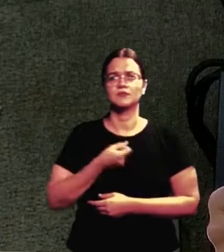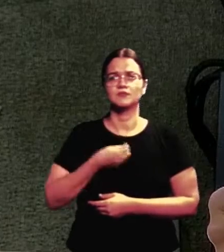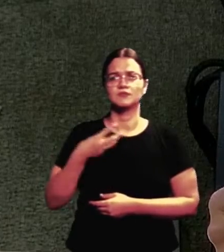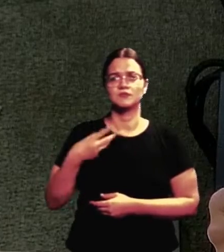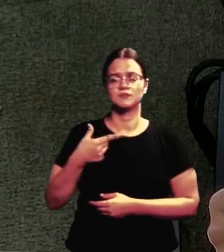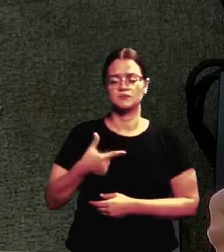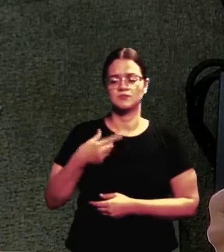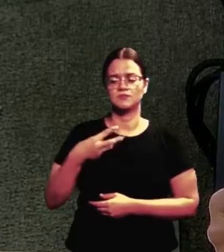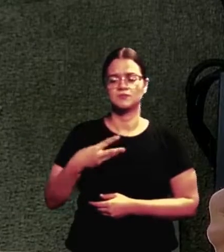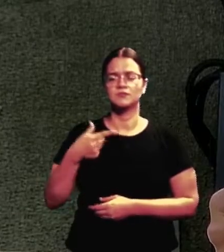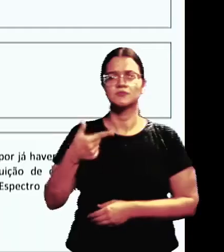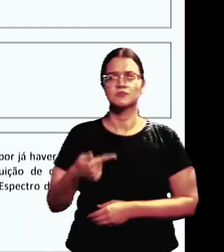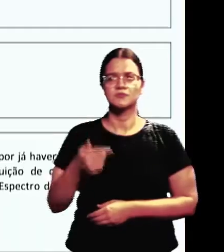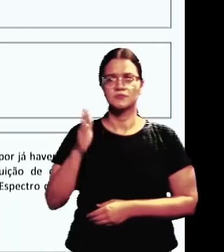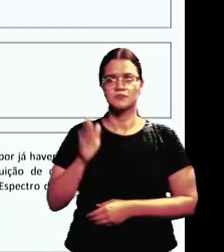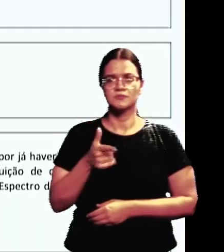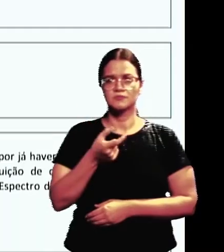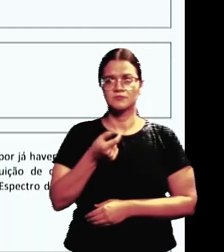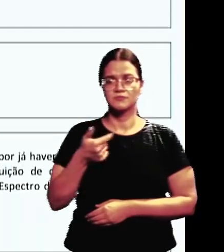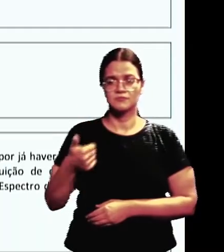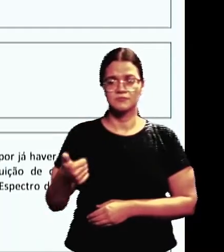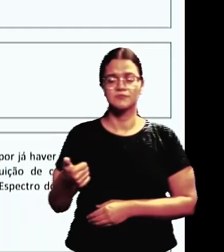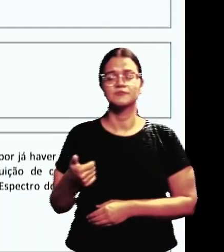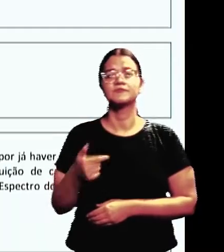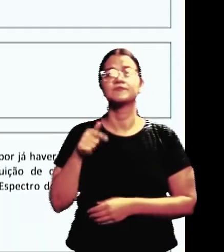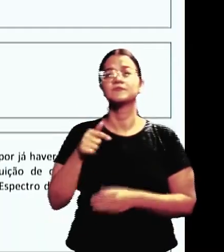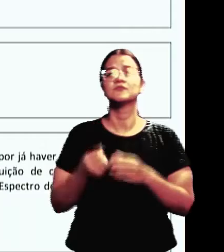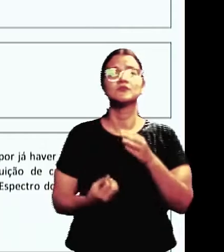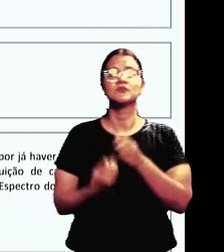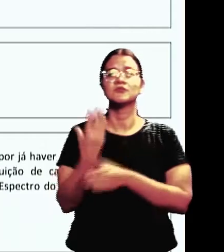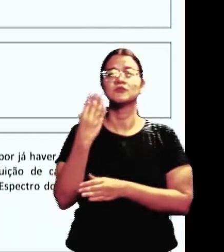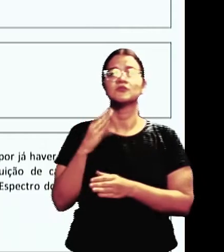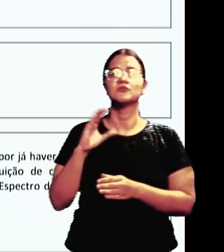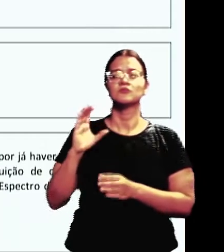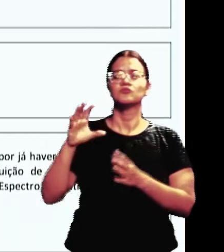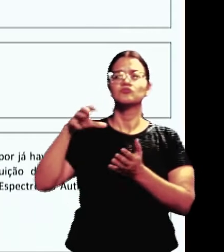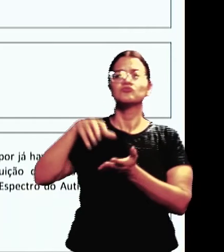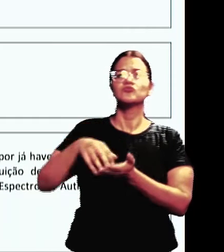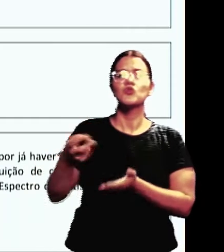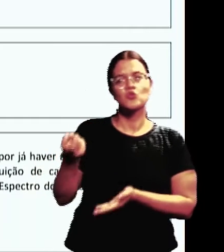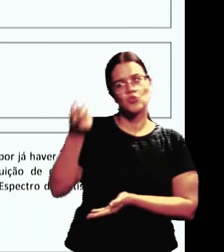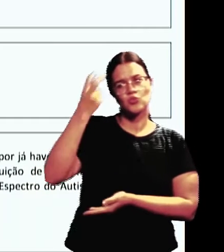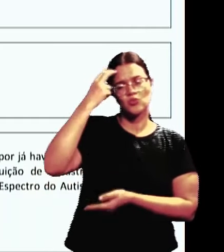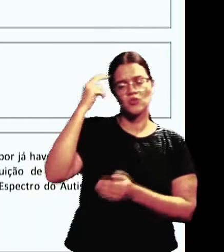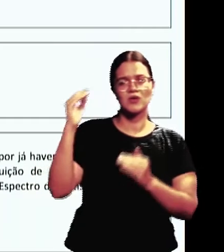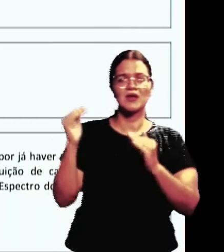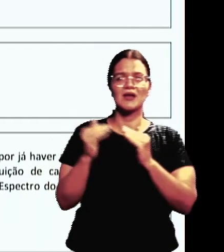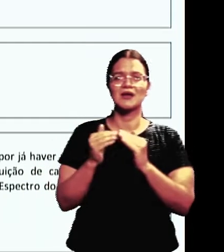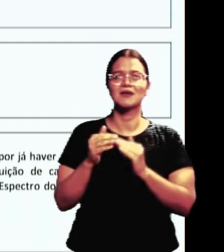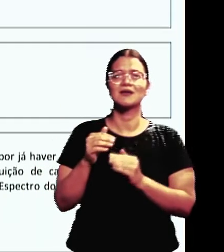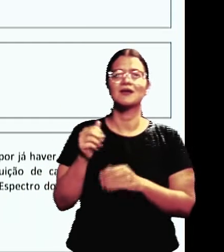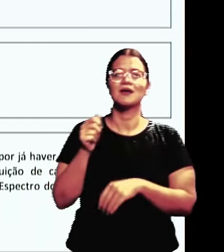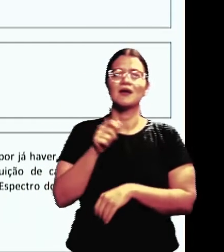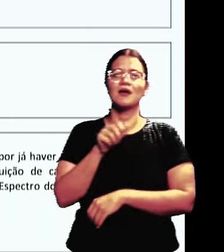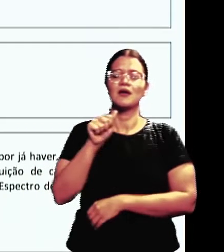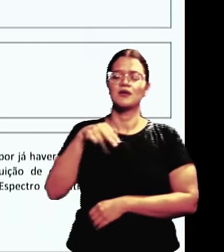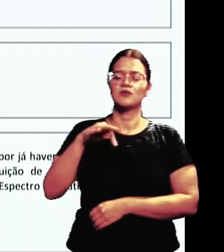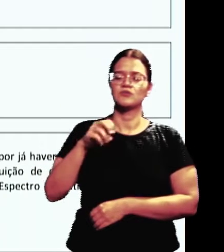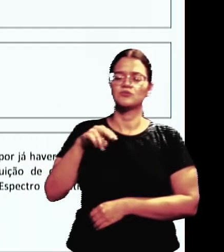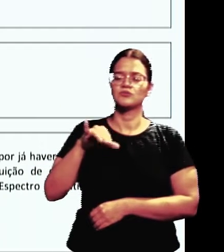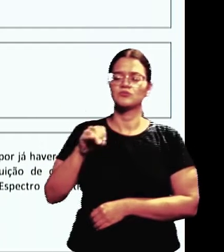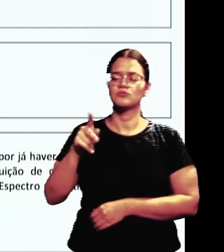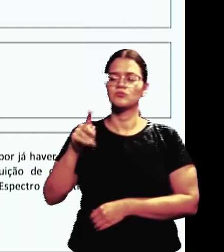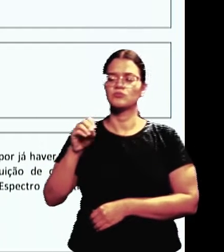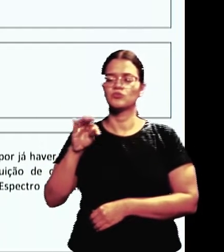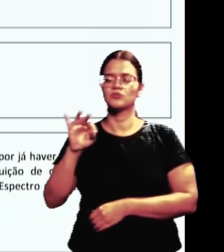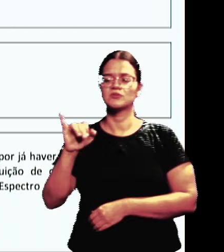número 237/2020, cria o Centro Cultural Casa de Vidro Antônio Polteiro, com espaços